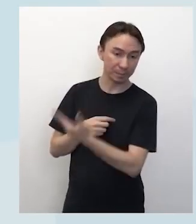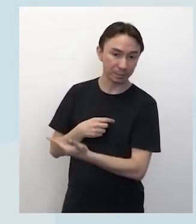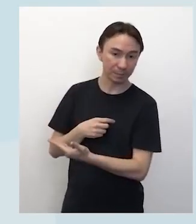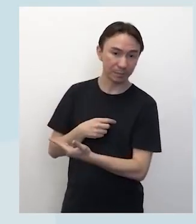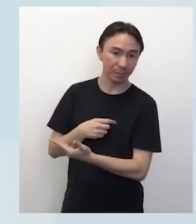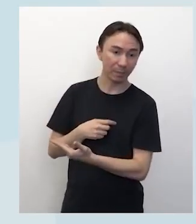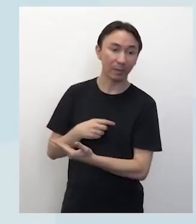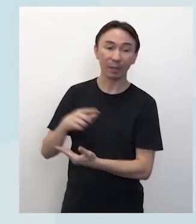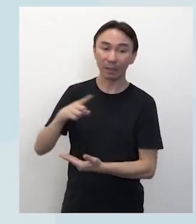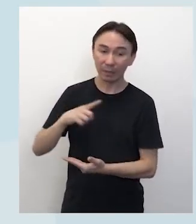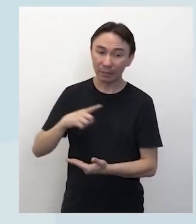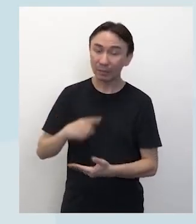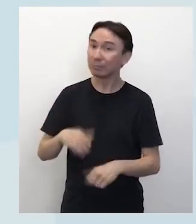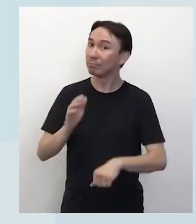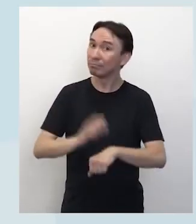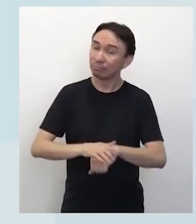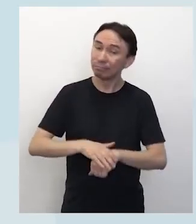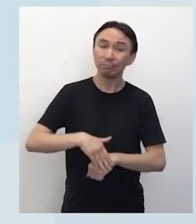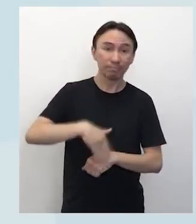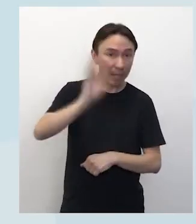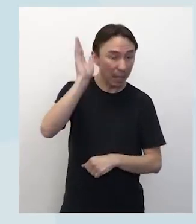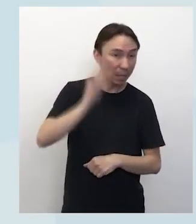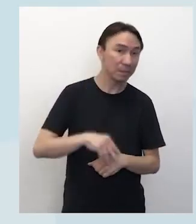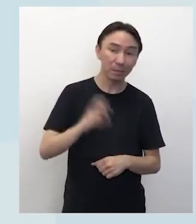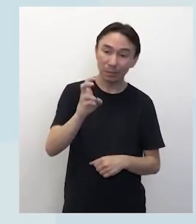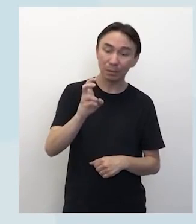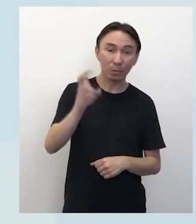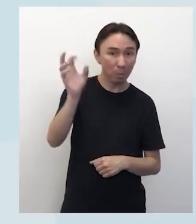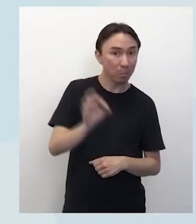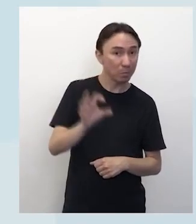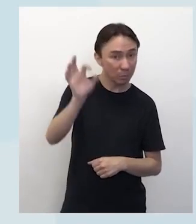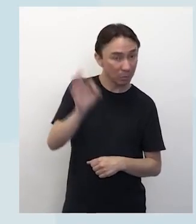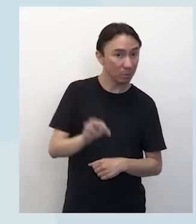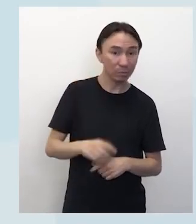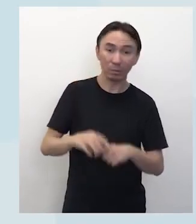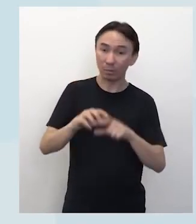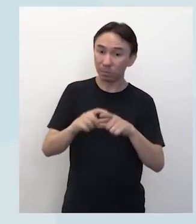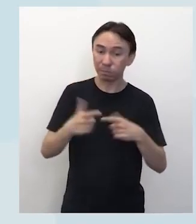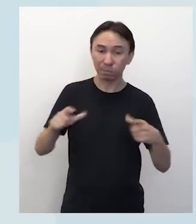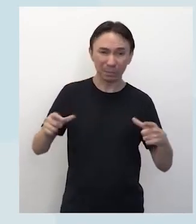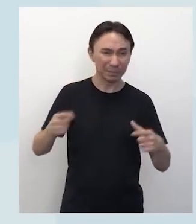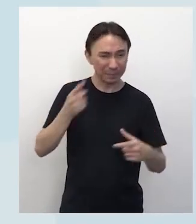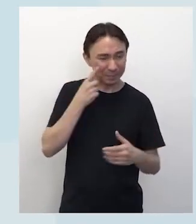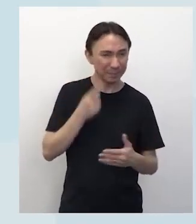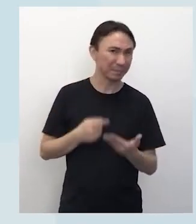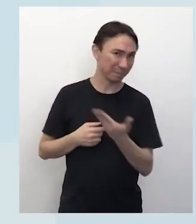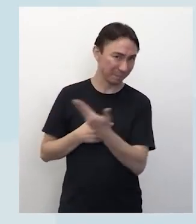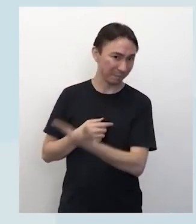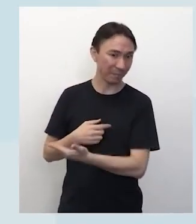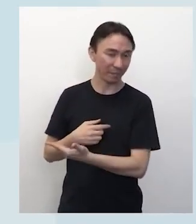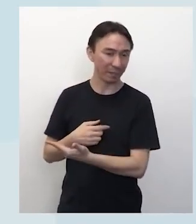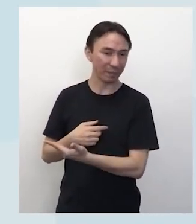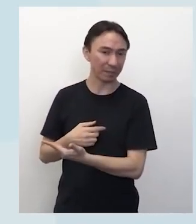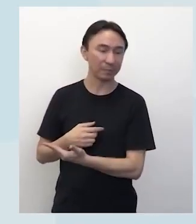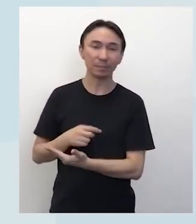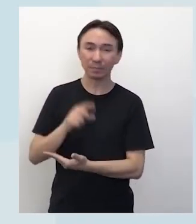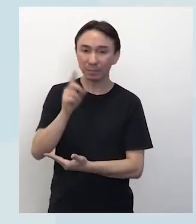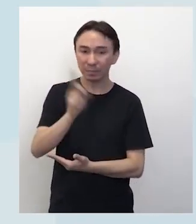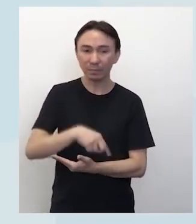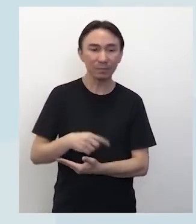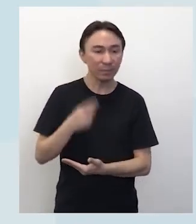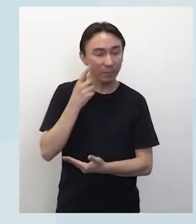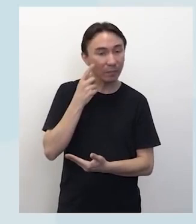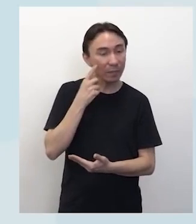de 5% da população mundial, tá? Que são aqueles povos, né? No caso aqui é a quantidade de